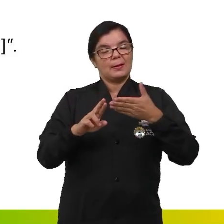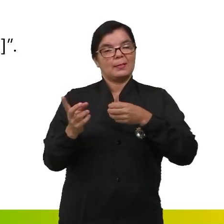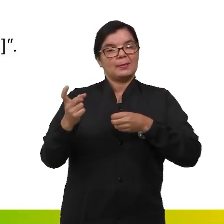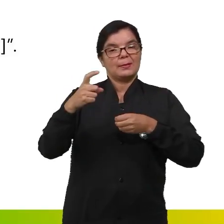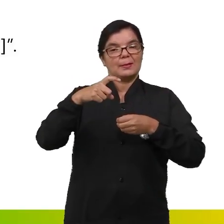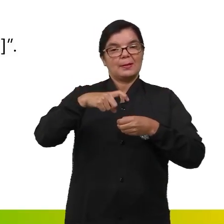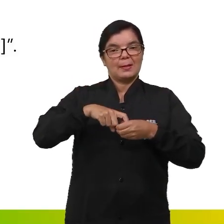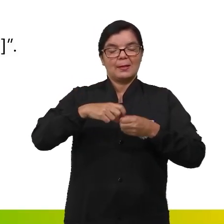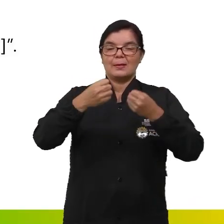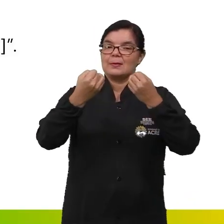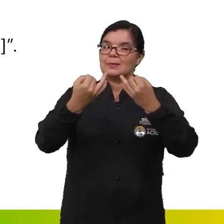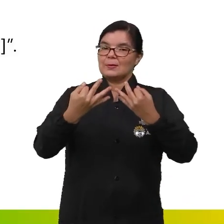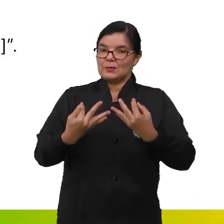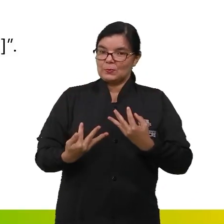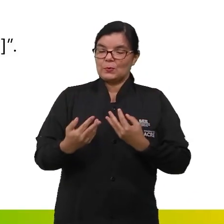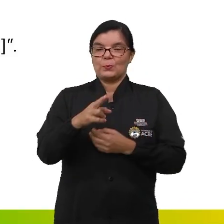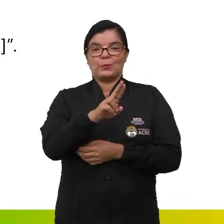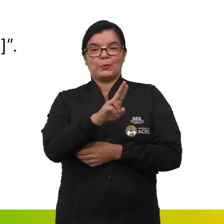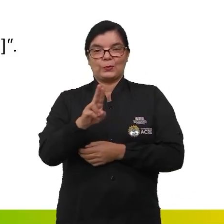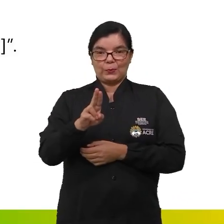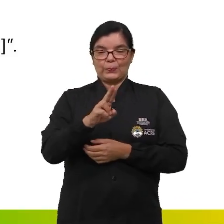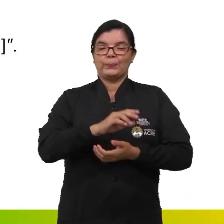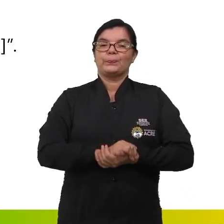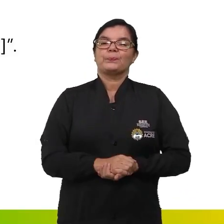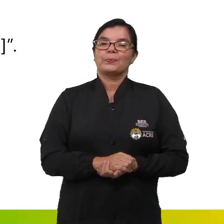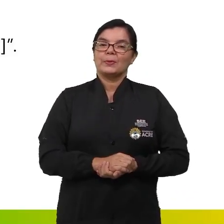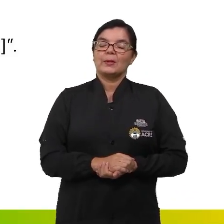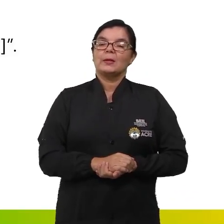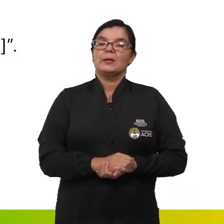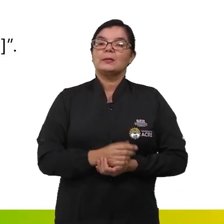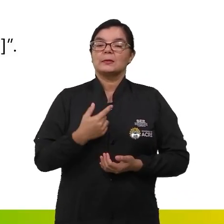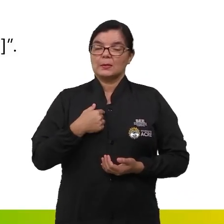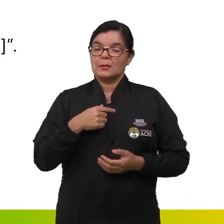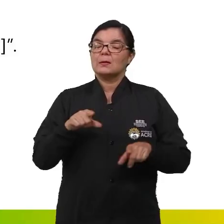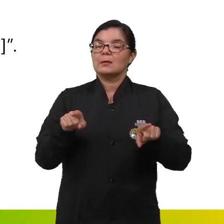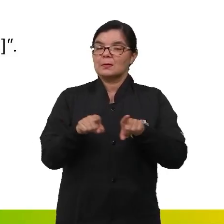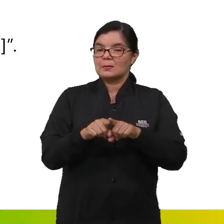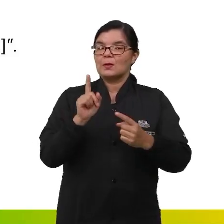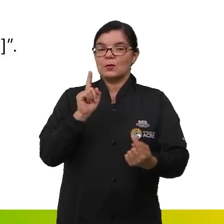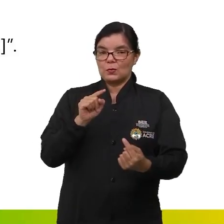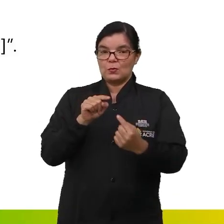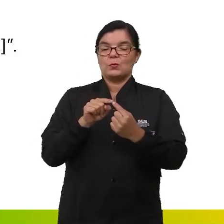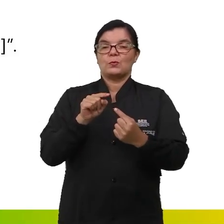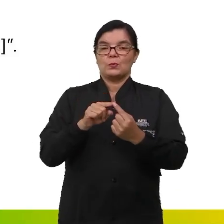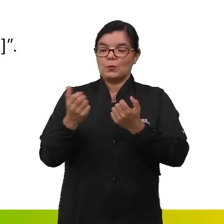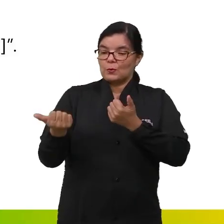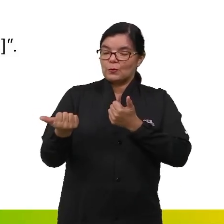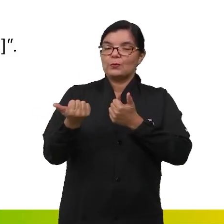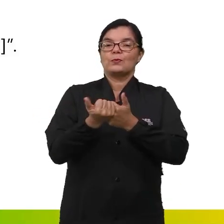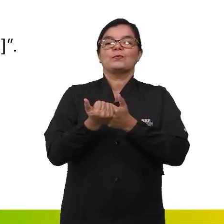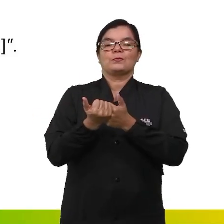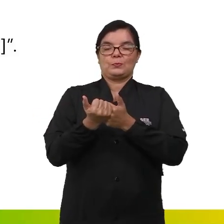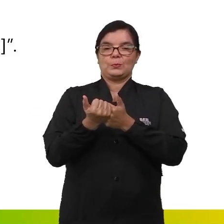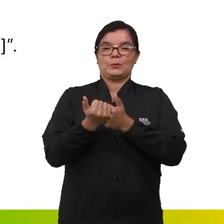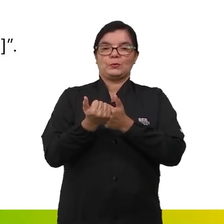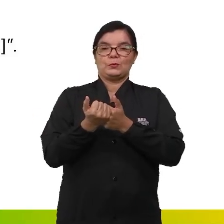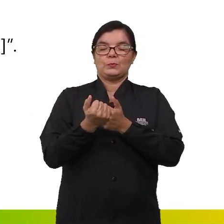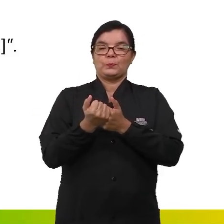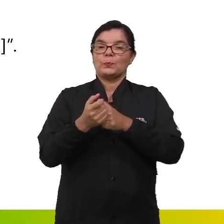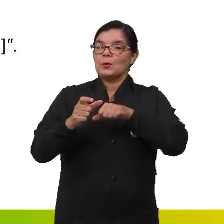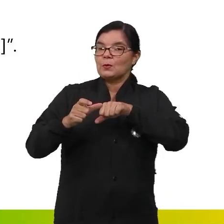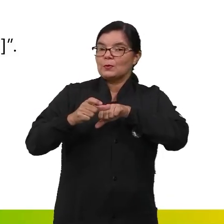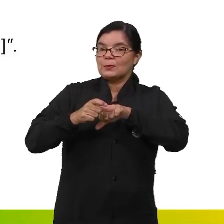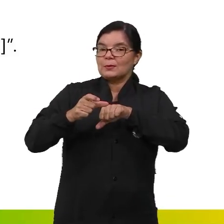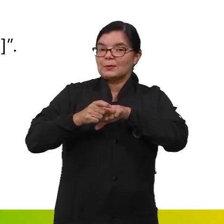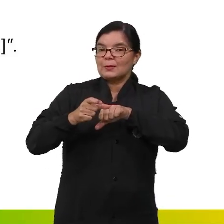retoma explicitamente o termo nome, tá? Então, ele cumpre a função coesiva de substituição de um substantivo